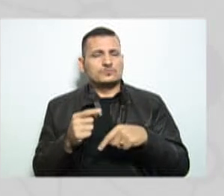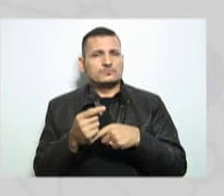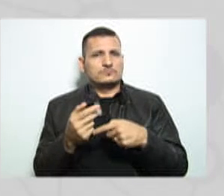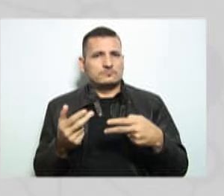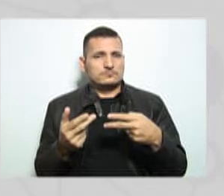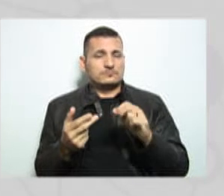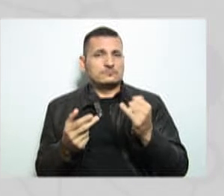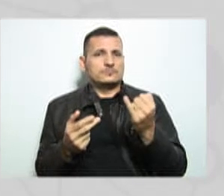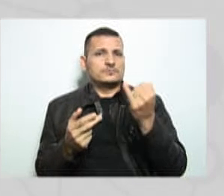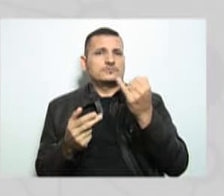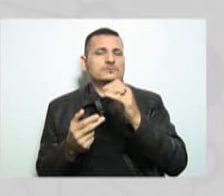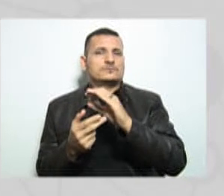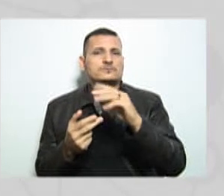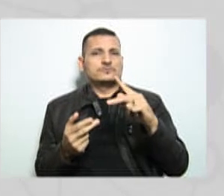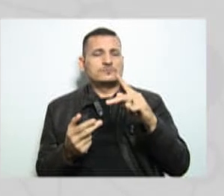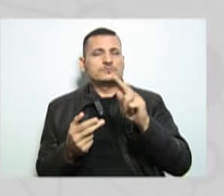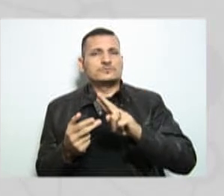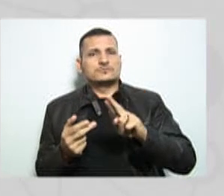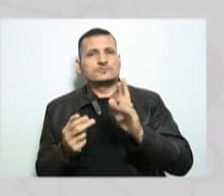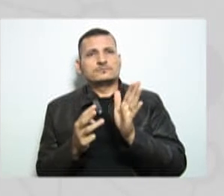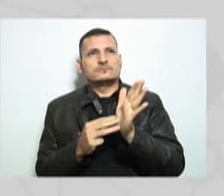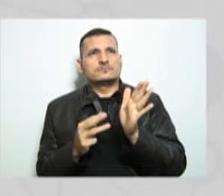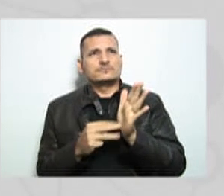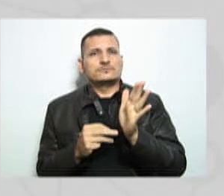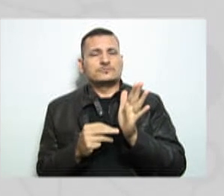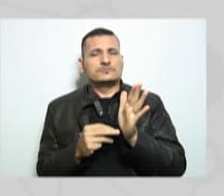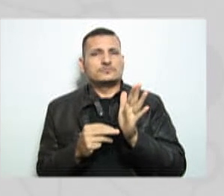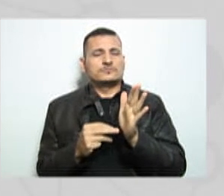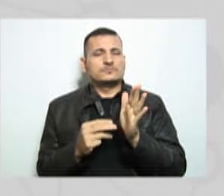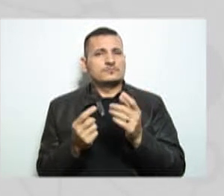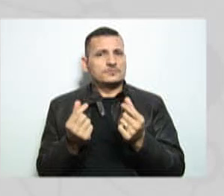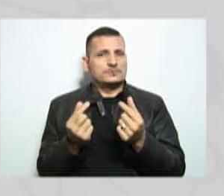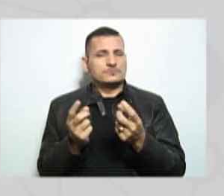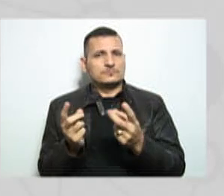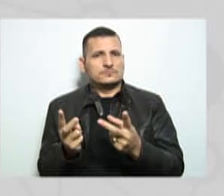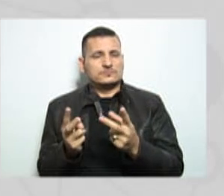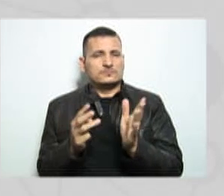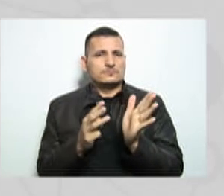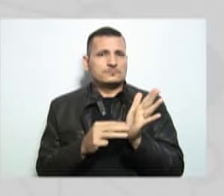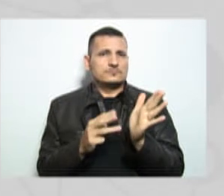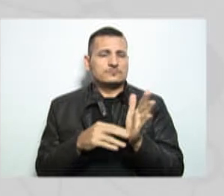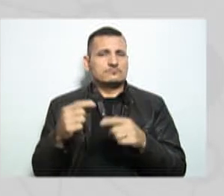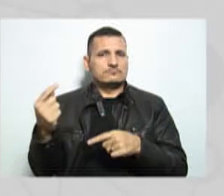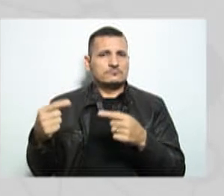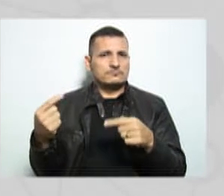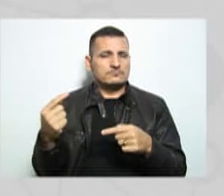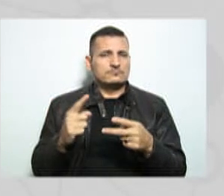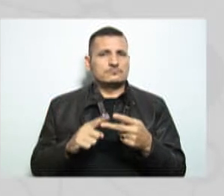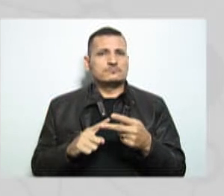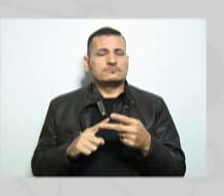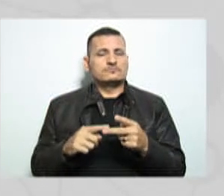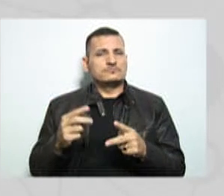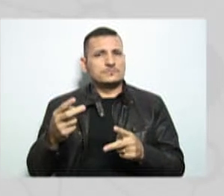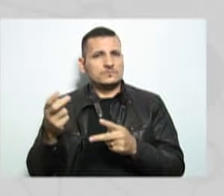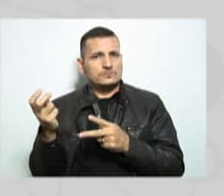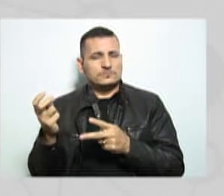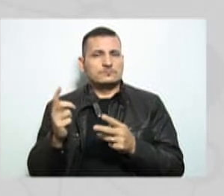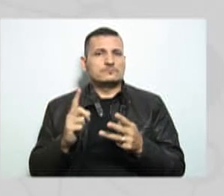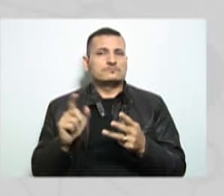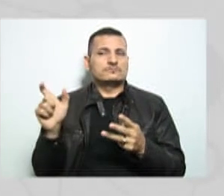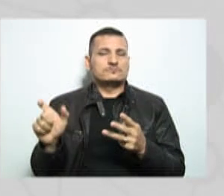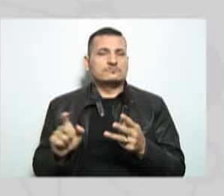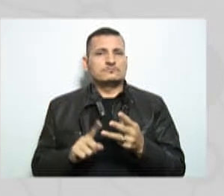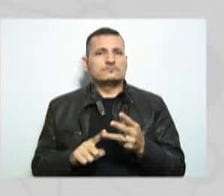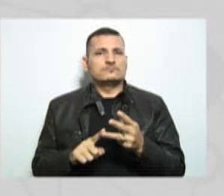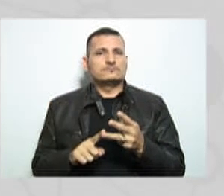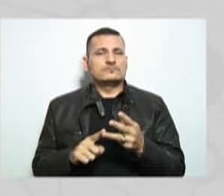cooperativa utilizar os seguintes metodologias de formação de preço de venda. Método baseado na concorrência, no valor percebido pelo consumidor e o